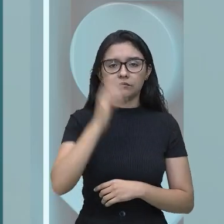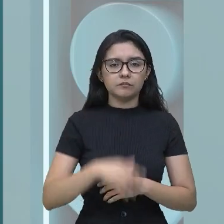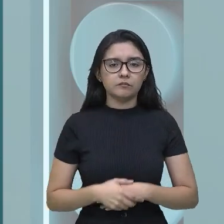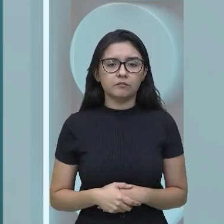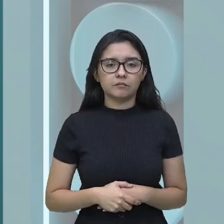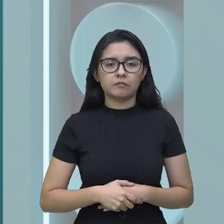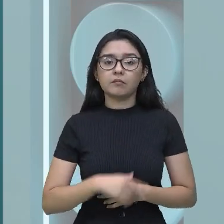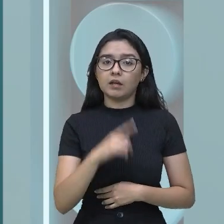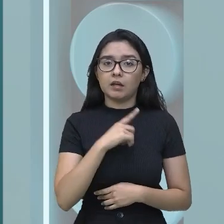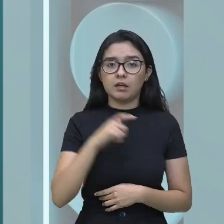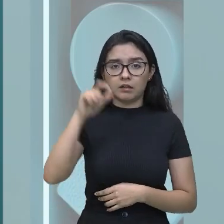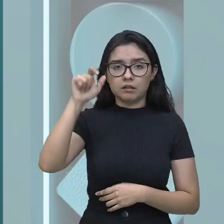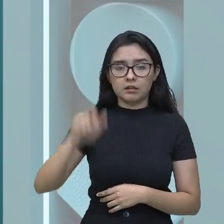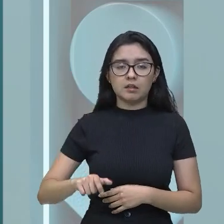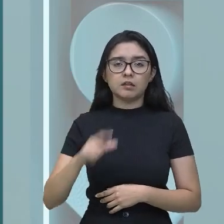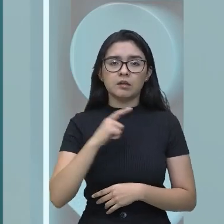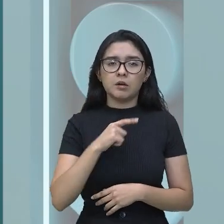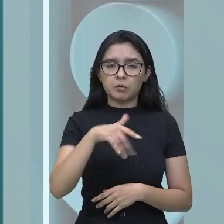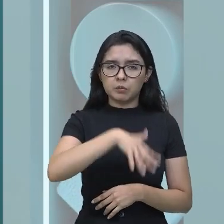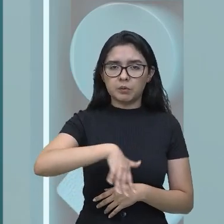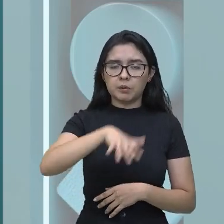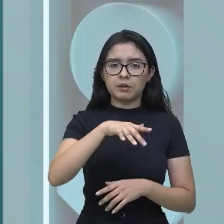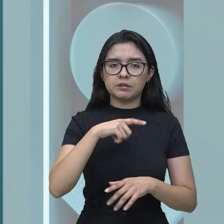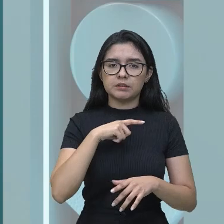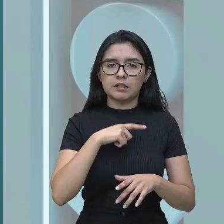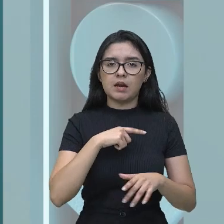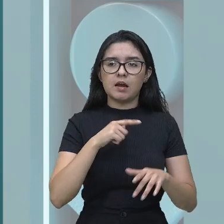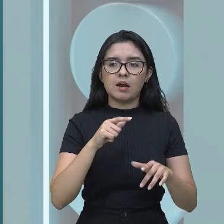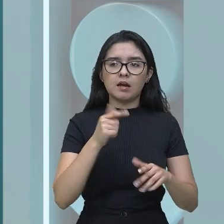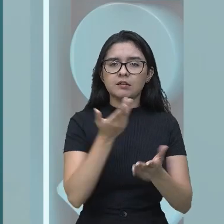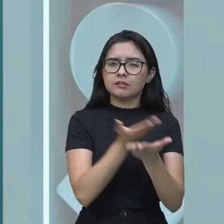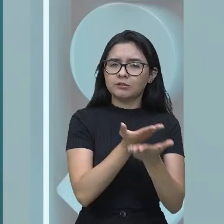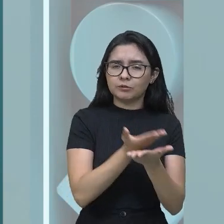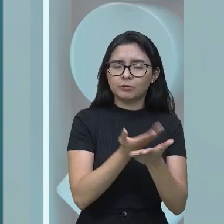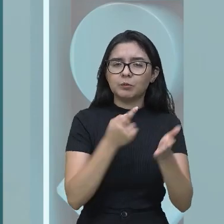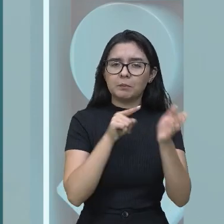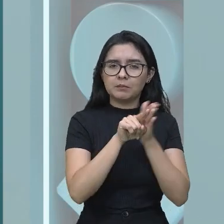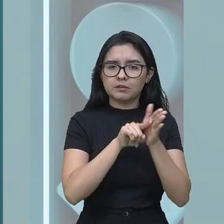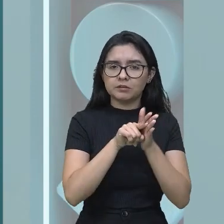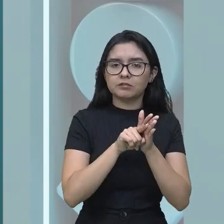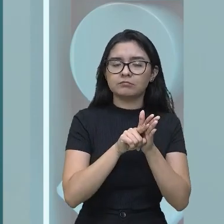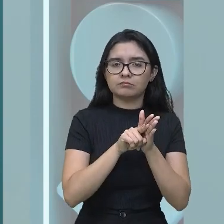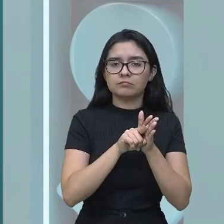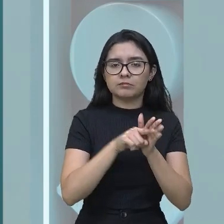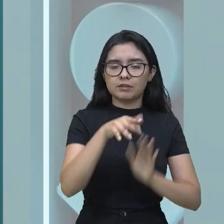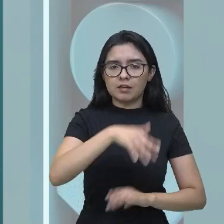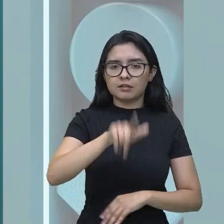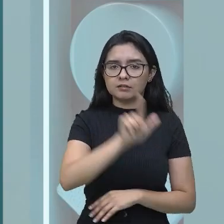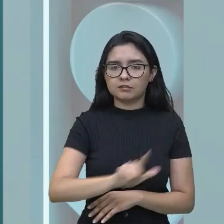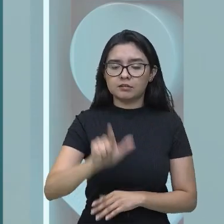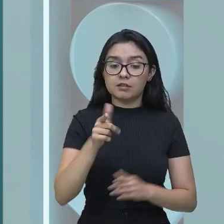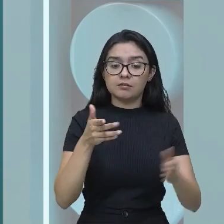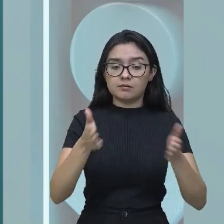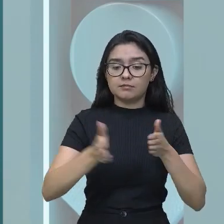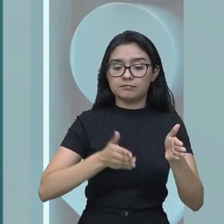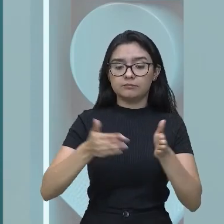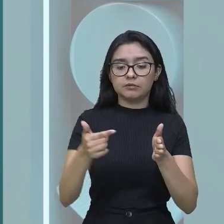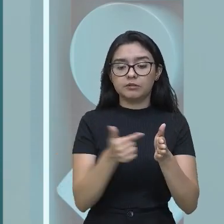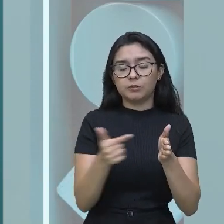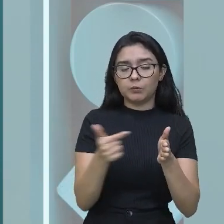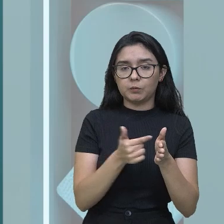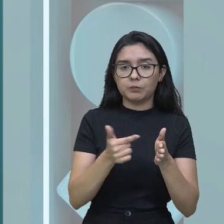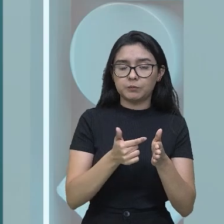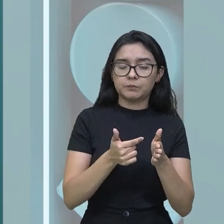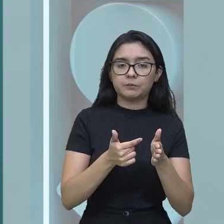pelos grandes estudiosos da língua pelos literários exatamente nesta segunda fase do modernismo